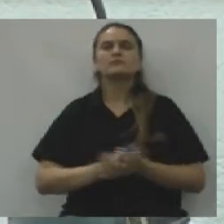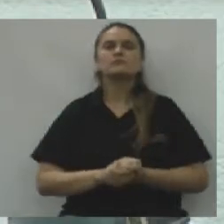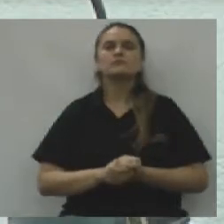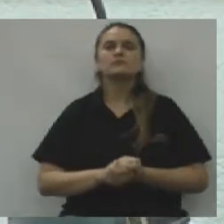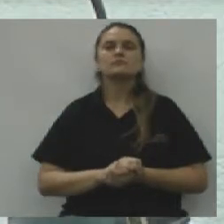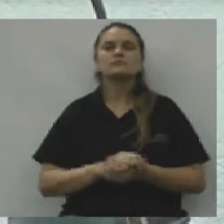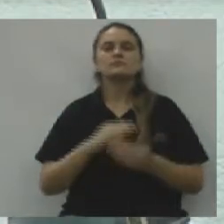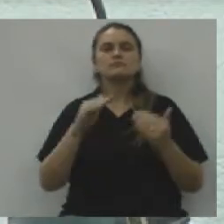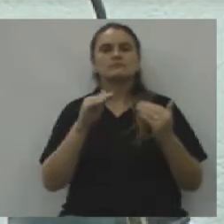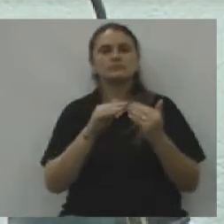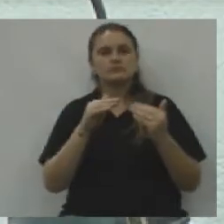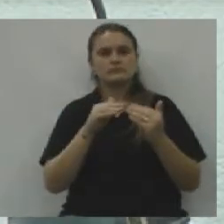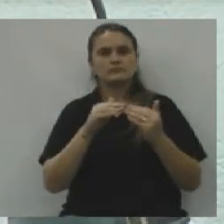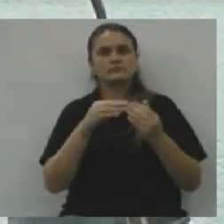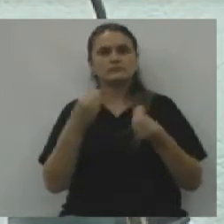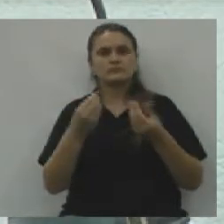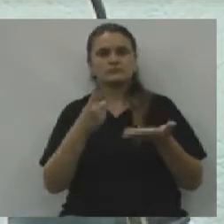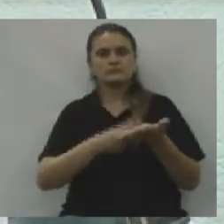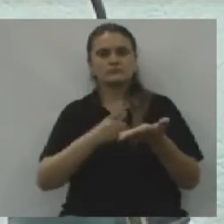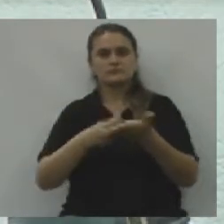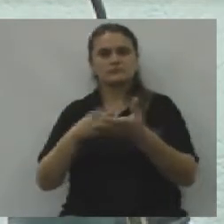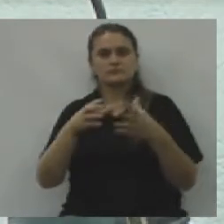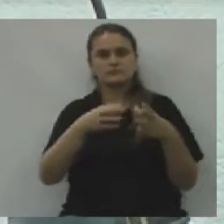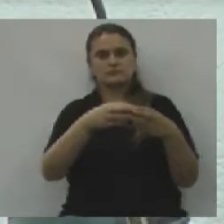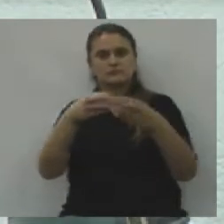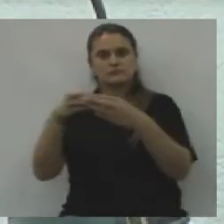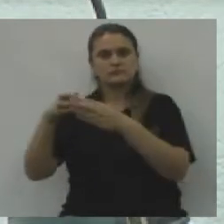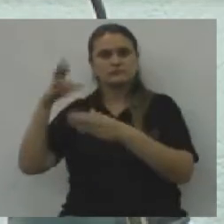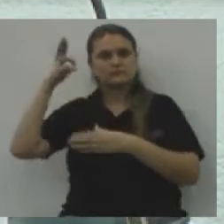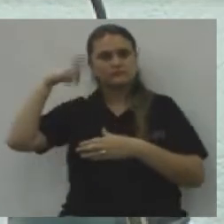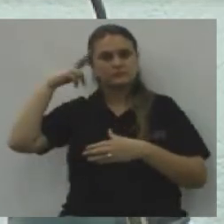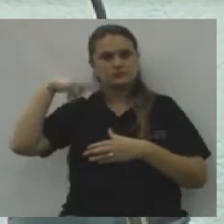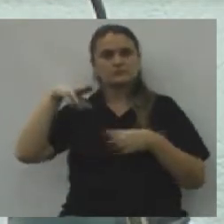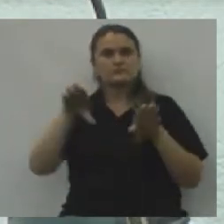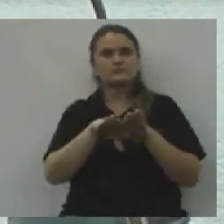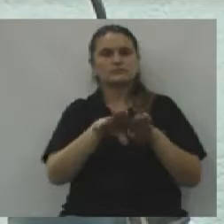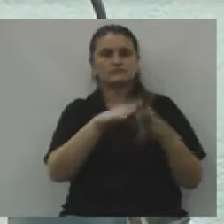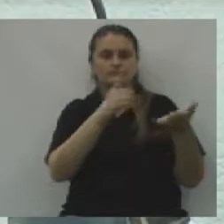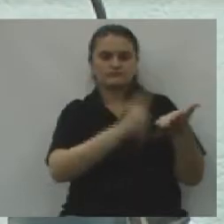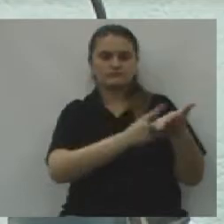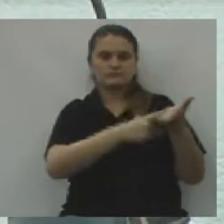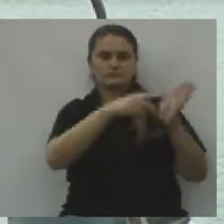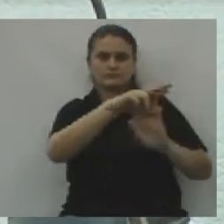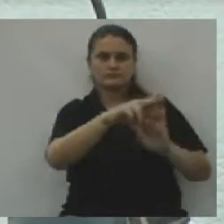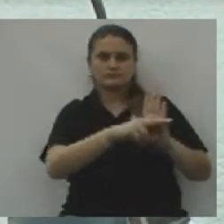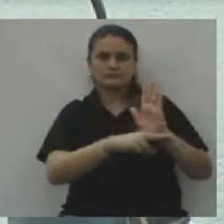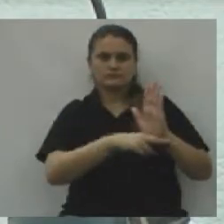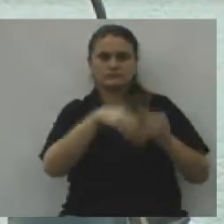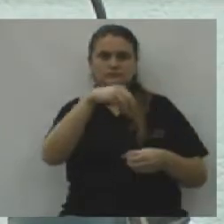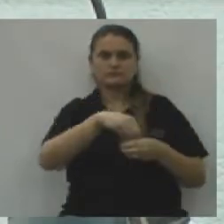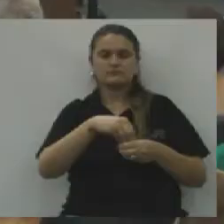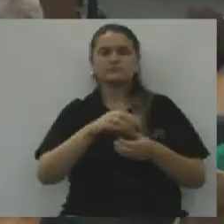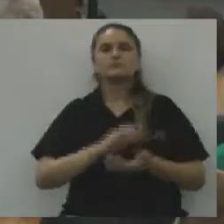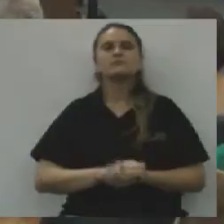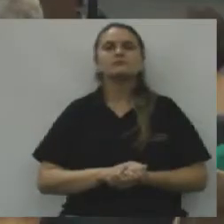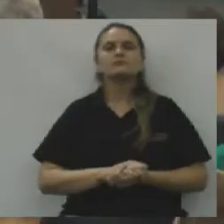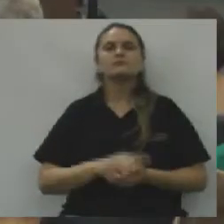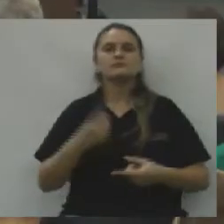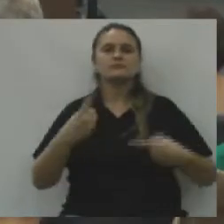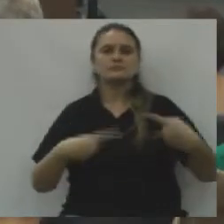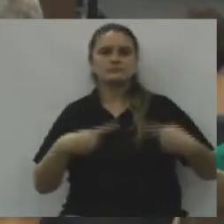final, conforme acordo de lideranças e de acordo com o regimento interno. É o parecer.